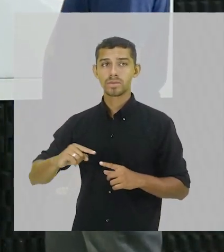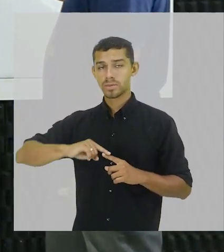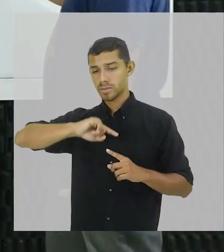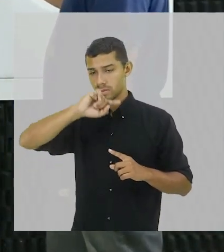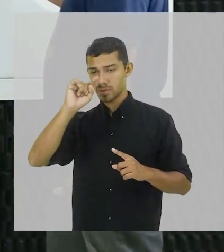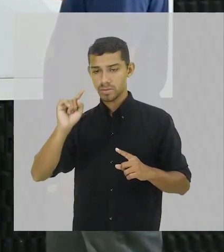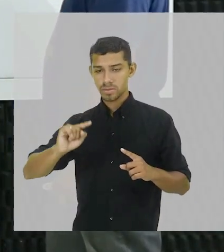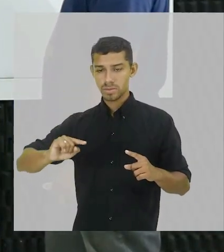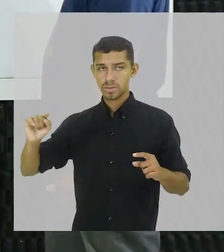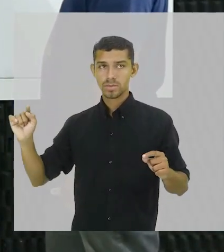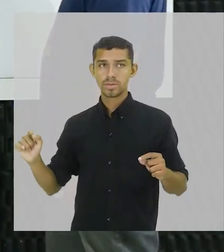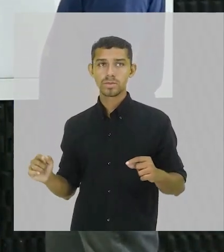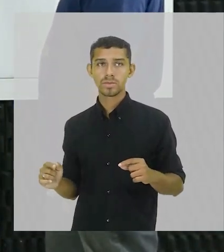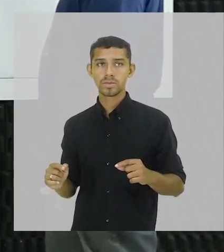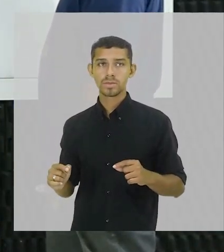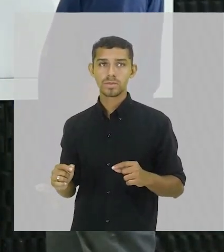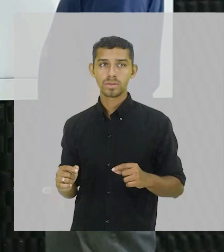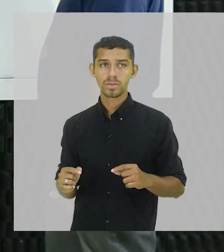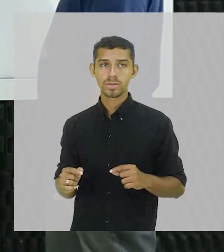na mesma fase, ó.